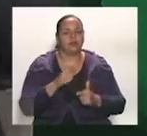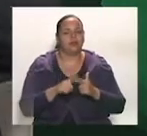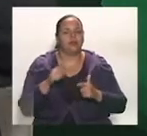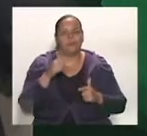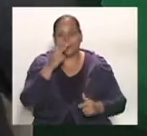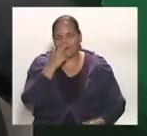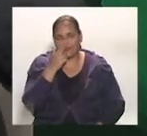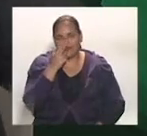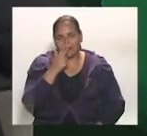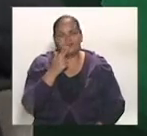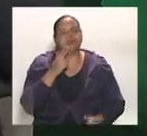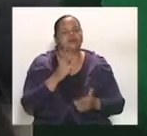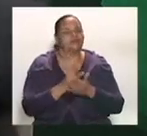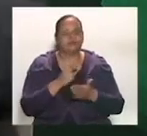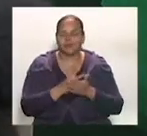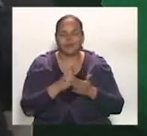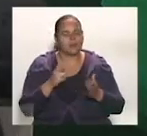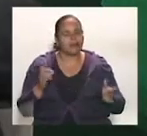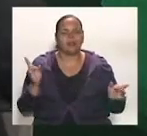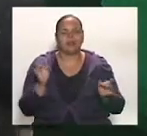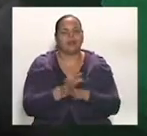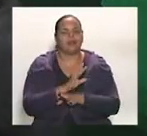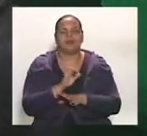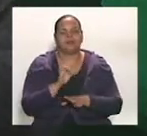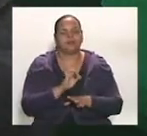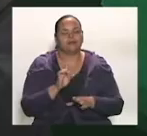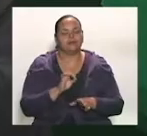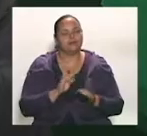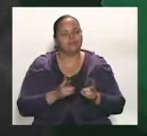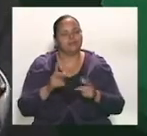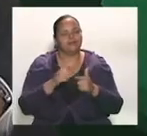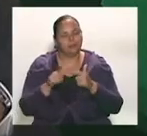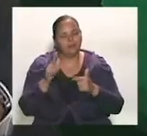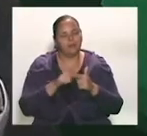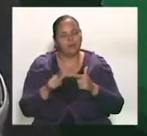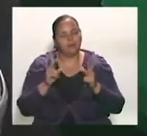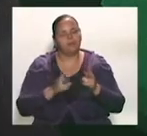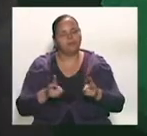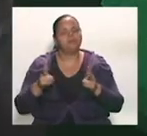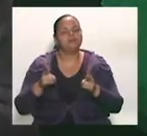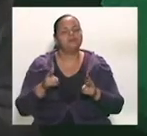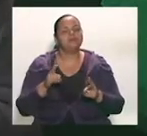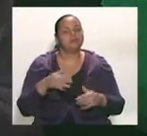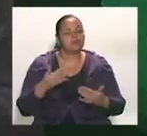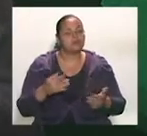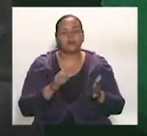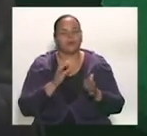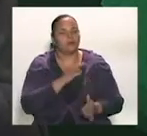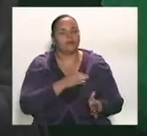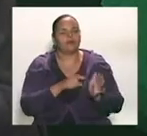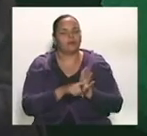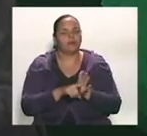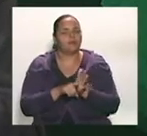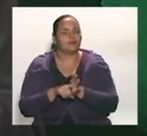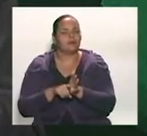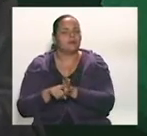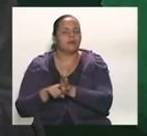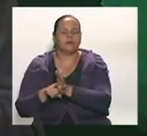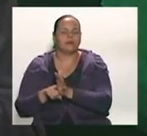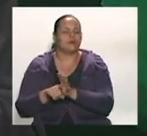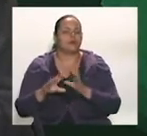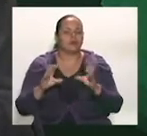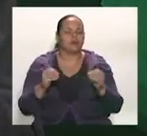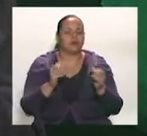como se fosse um autêntico bolero de Ravel, que a coisa nunca termina. E essa APFUT, ela não